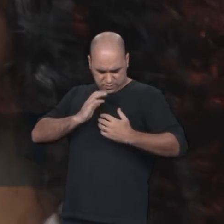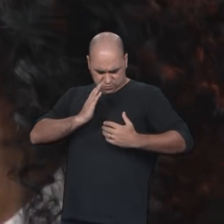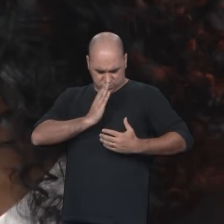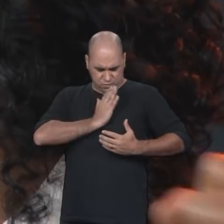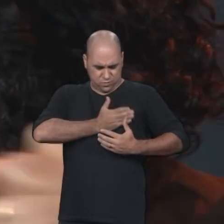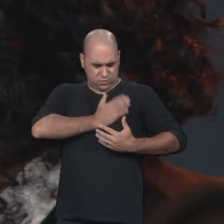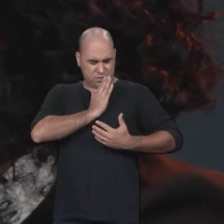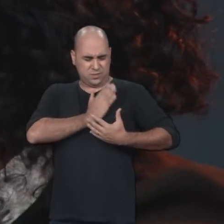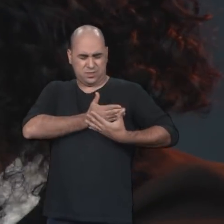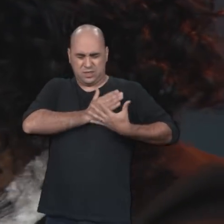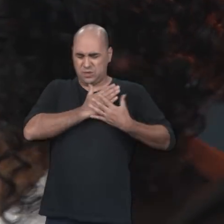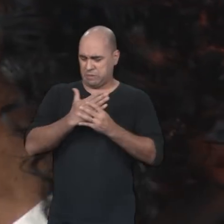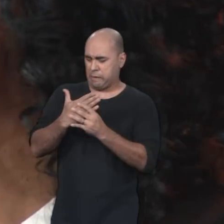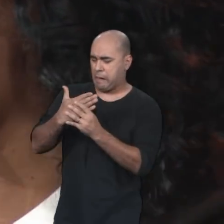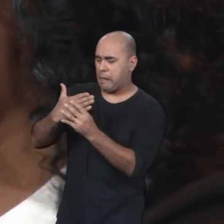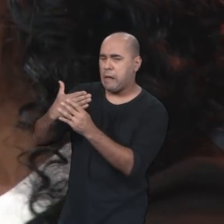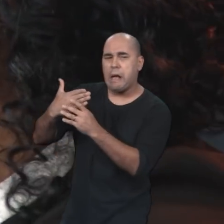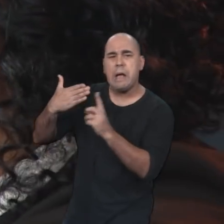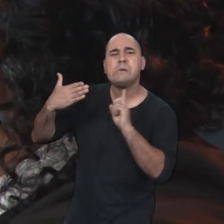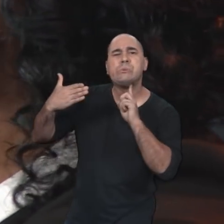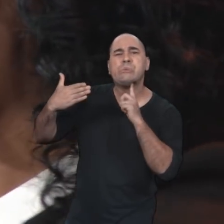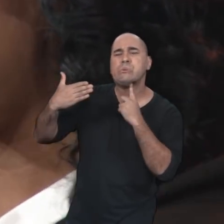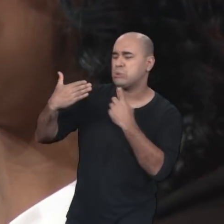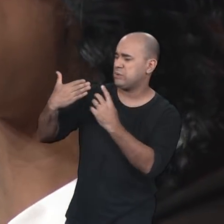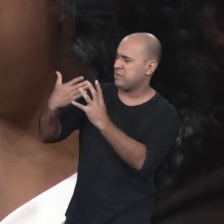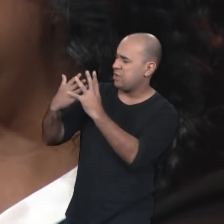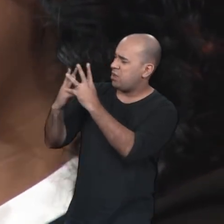arrancar. O vazio que te